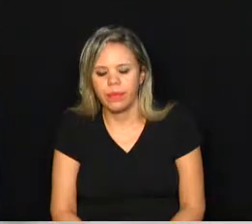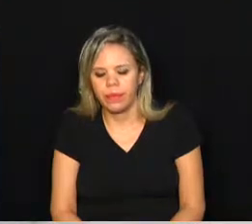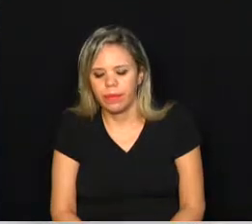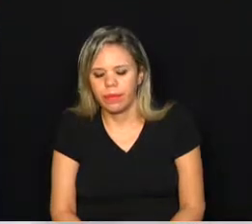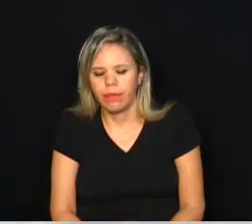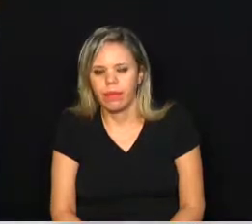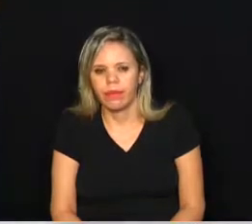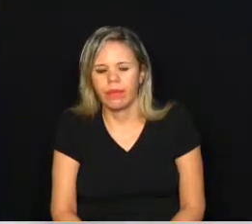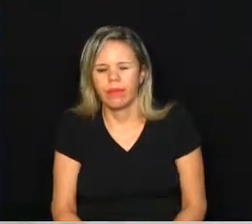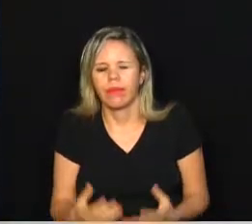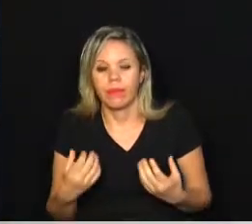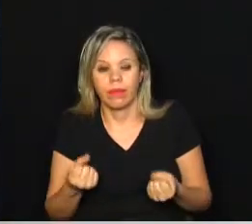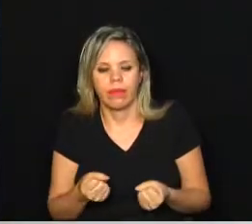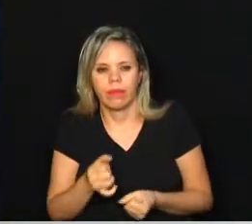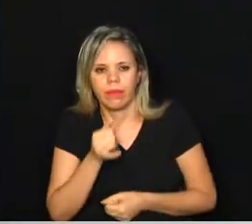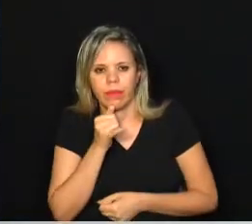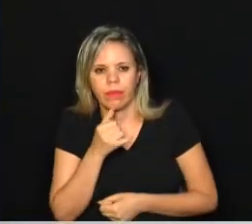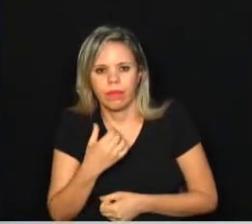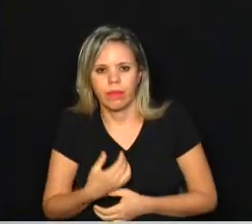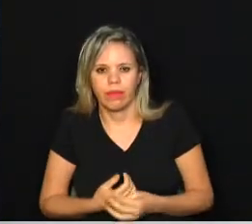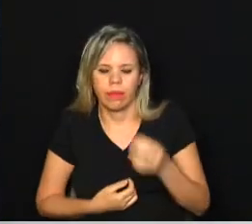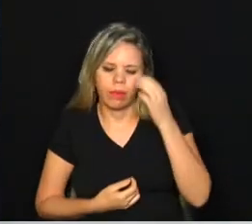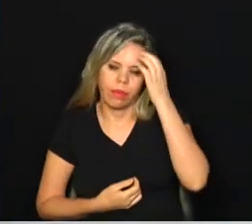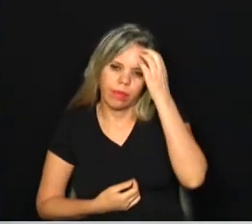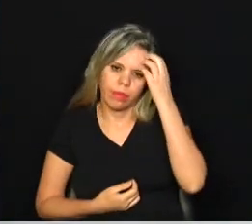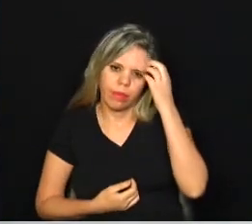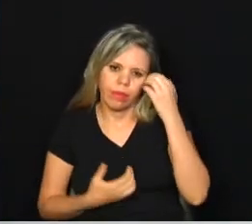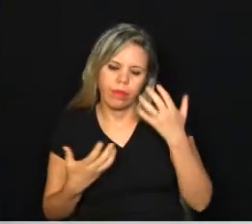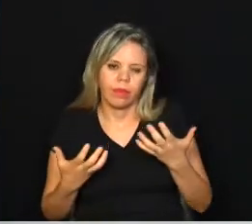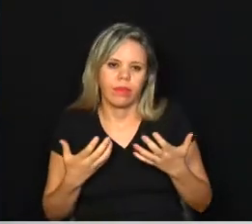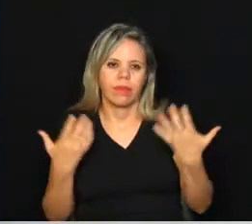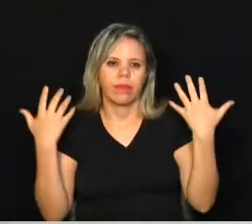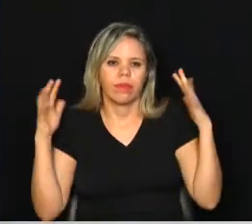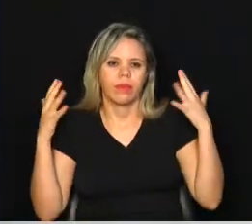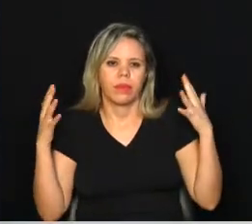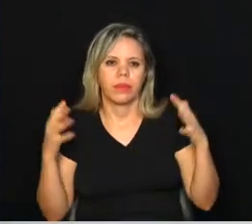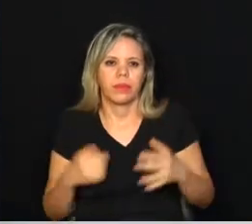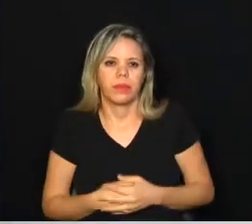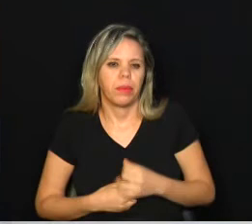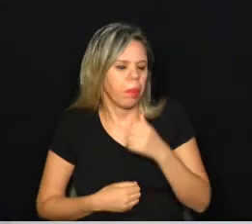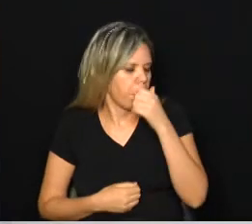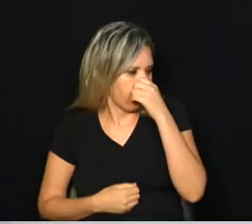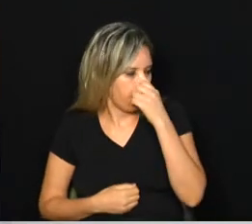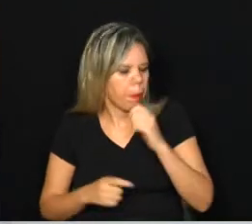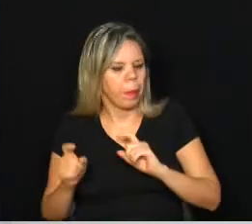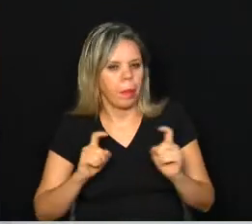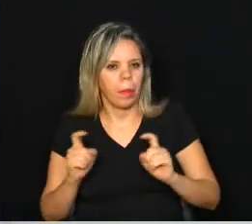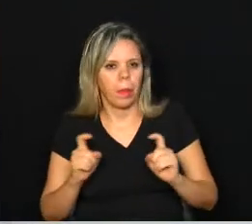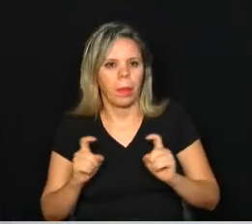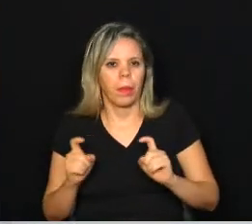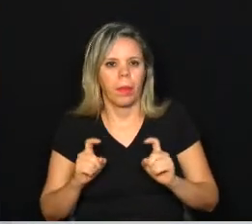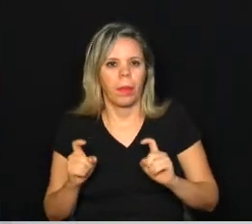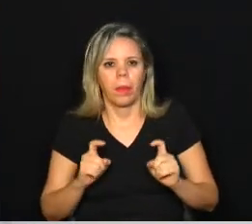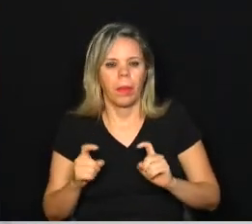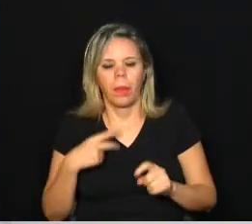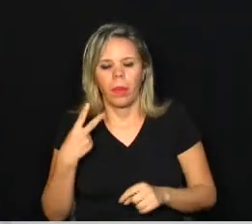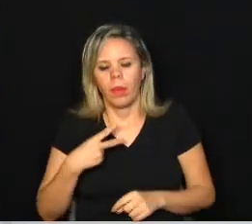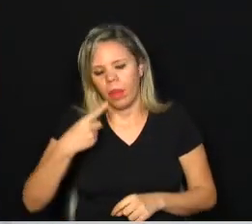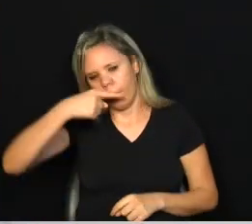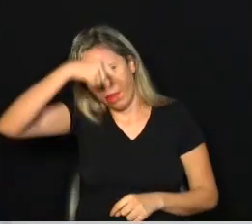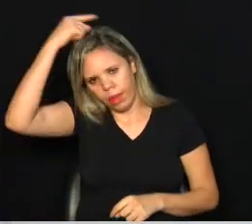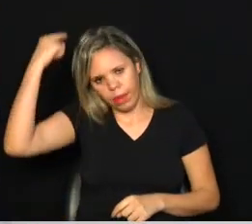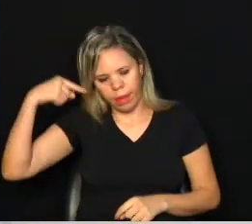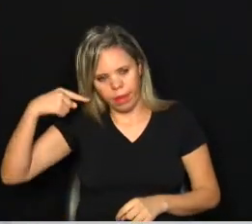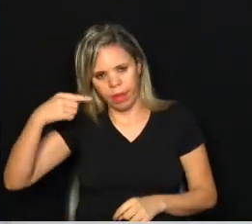Então vamos lá. Bom, quero então parabenizar aí pela reunião, o vereador Paulo